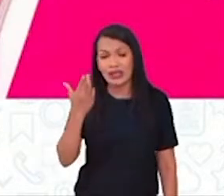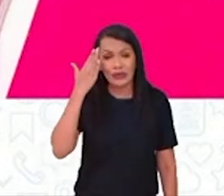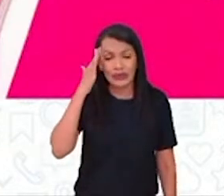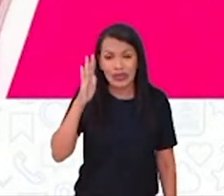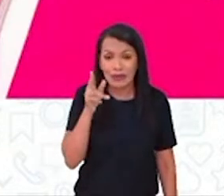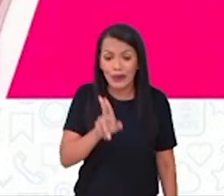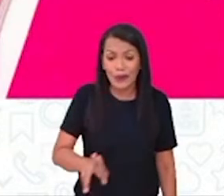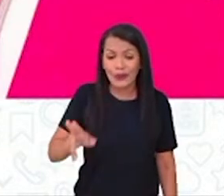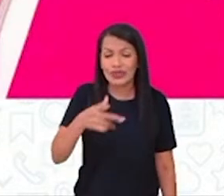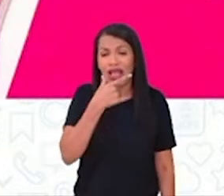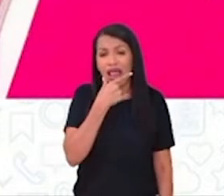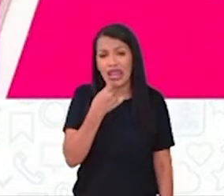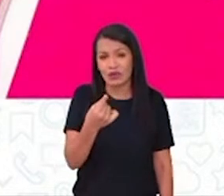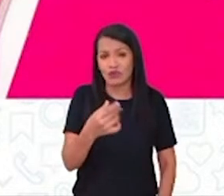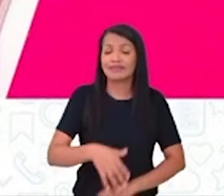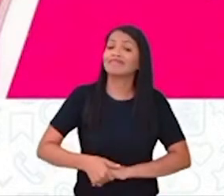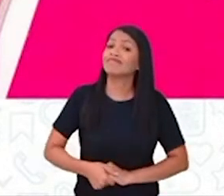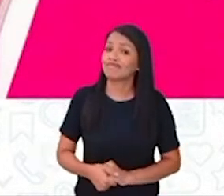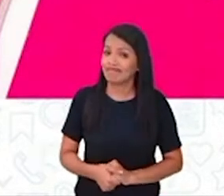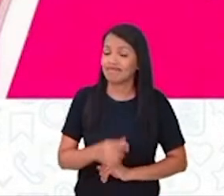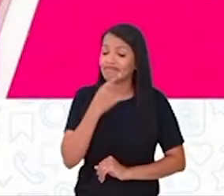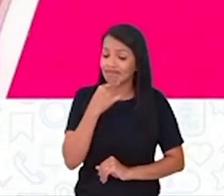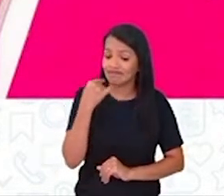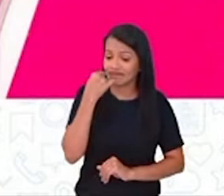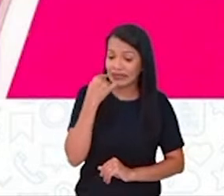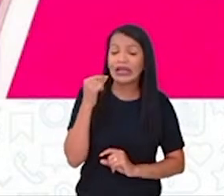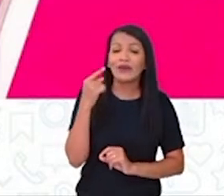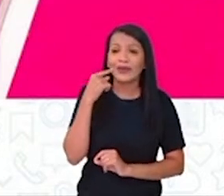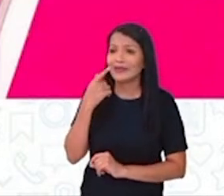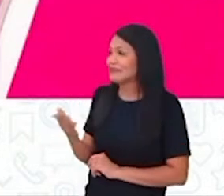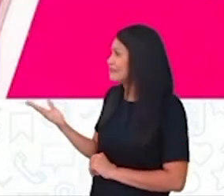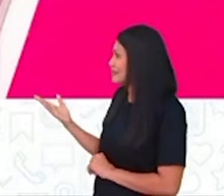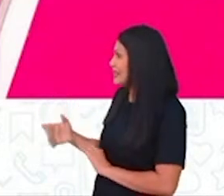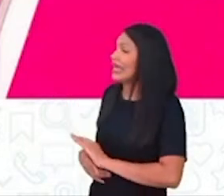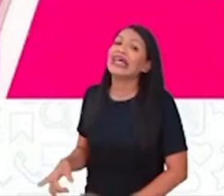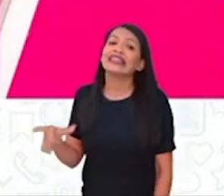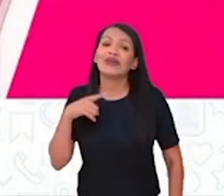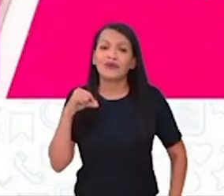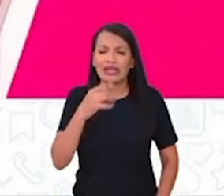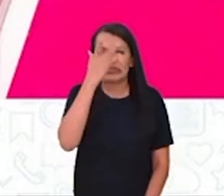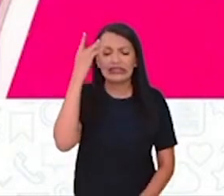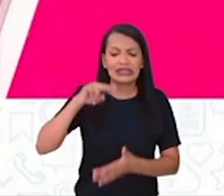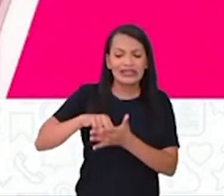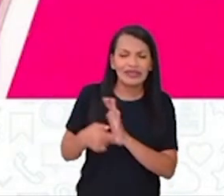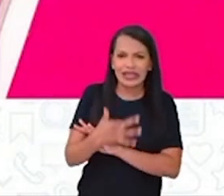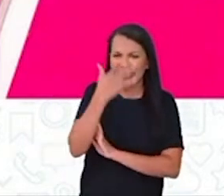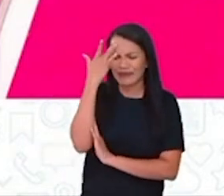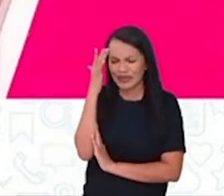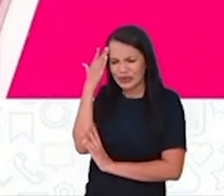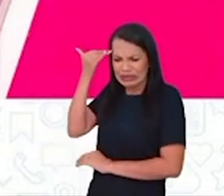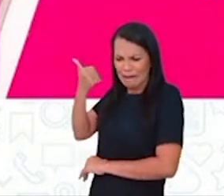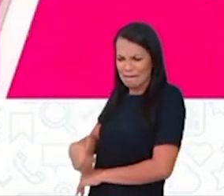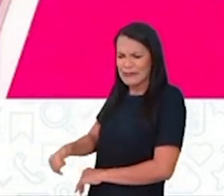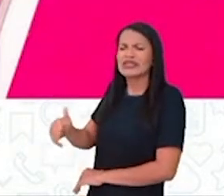conto, a palavra língua, ela se refere tanto ao órgão sensorial quanto ao idioma, né? E embora apareçam na mesma